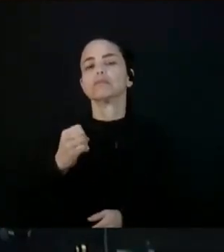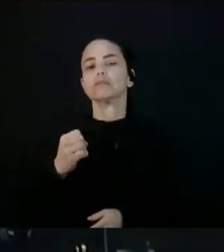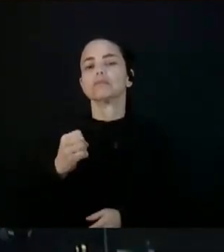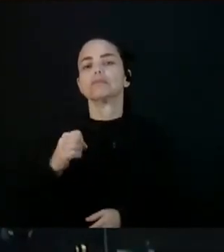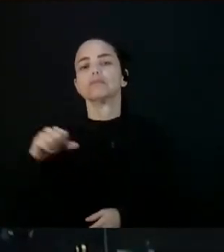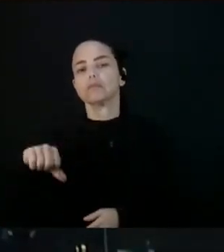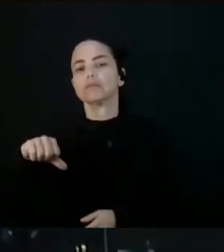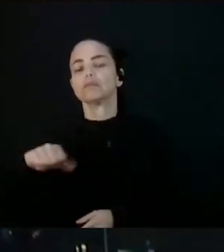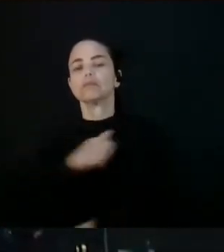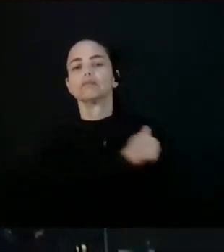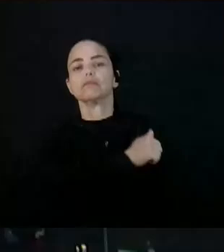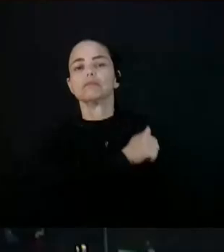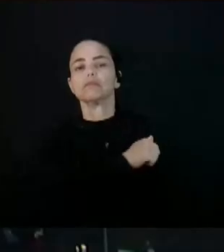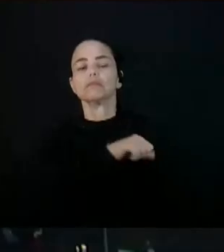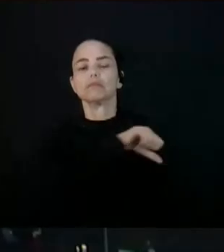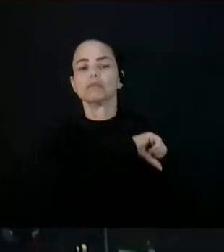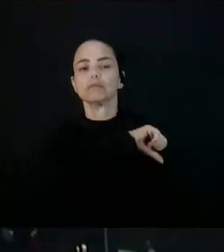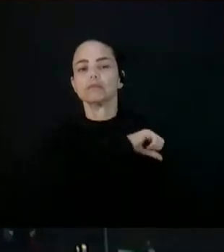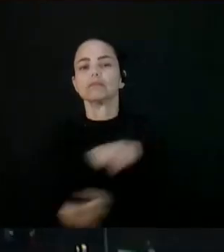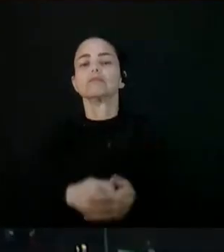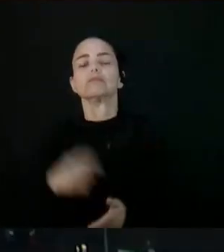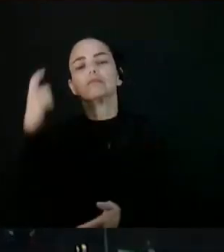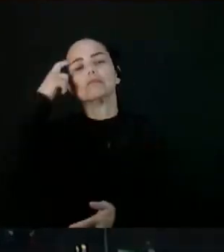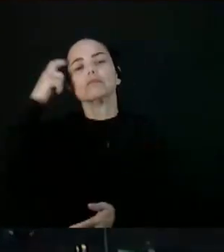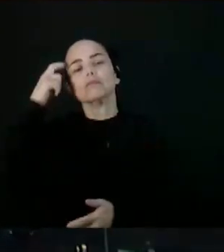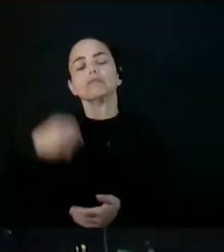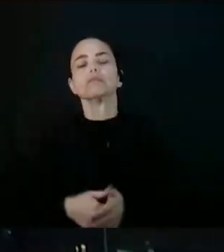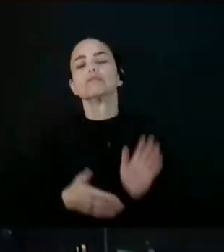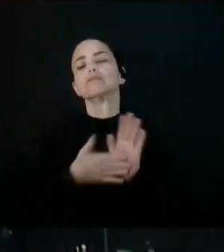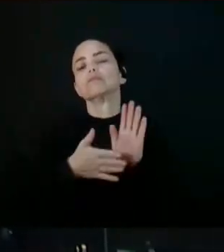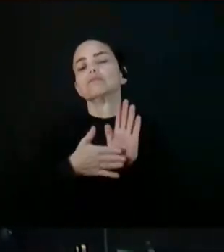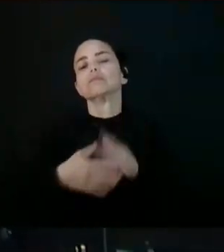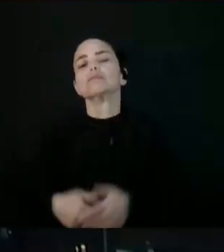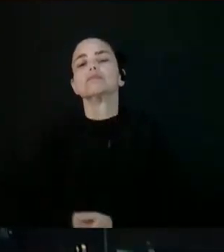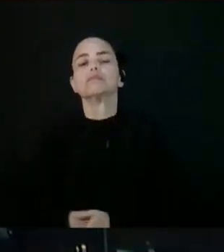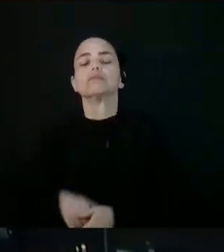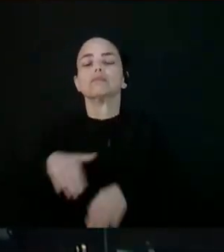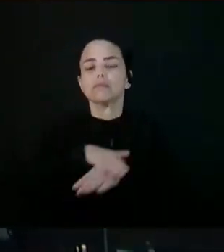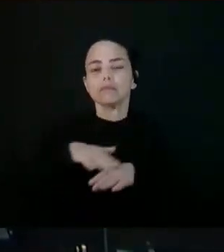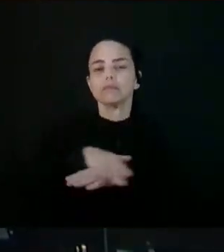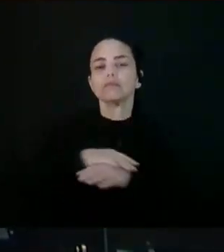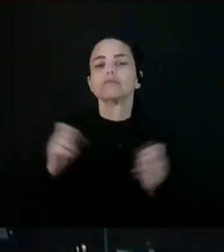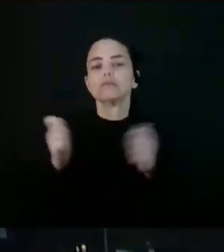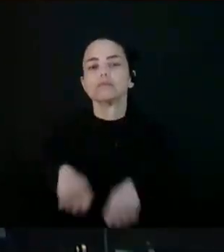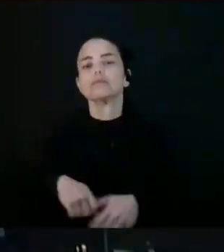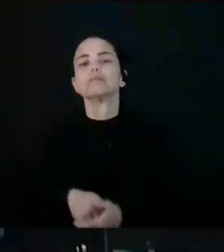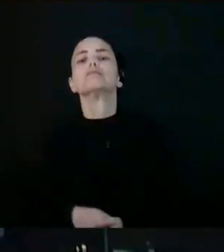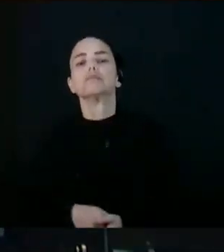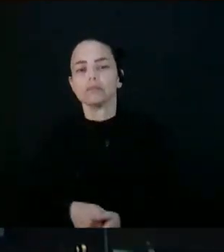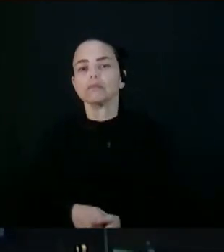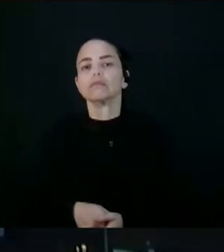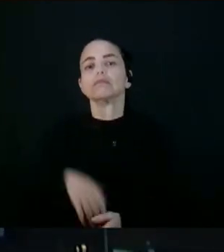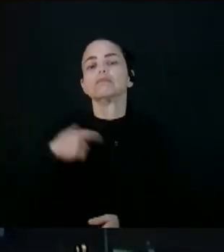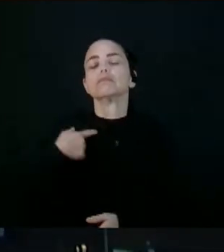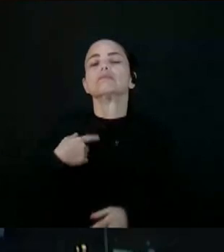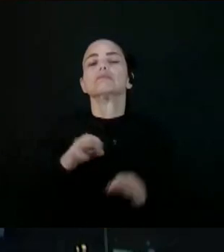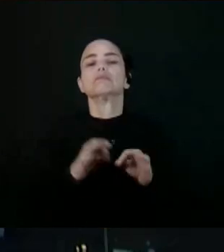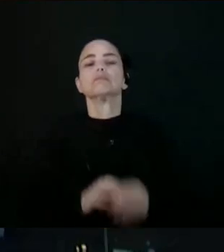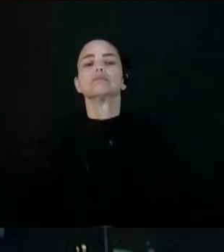né, eles vão já pensando na proposta, a gente vai comentando sobre as possibilidades e aí as chapas vão sendo formadas.